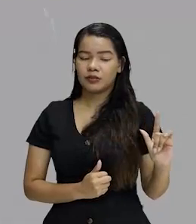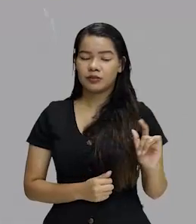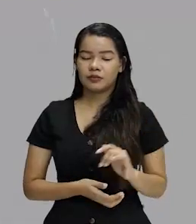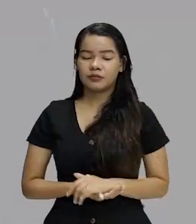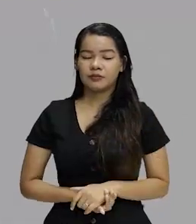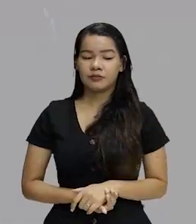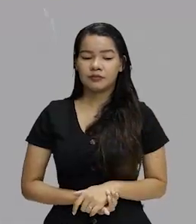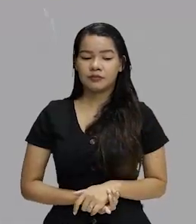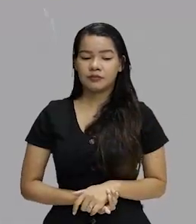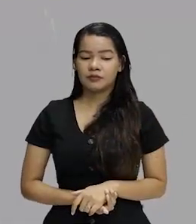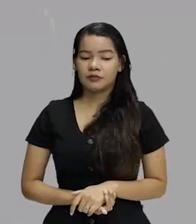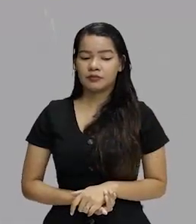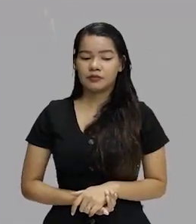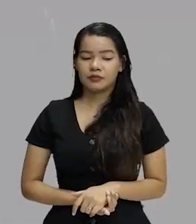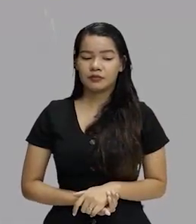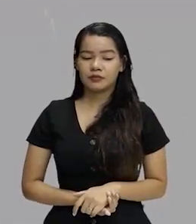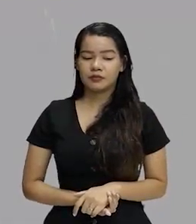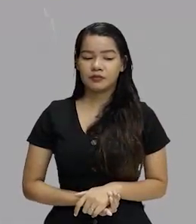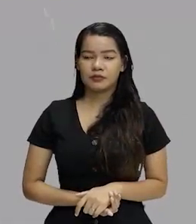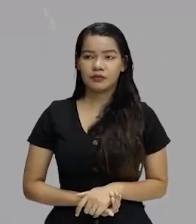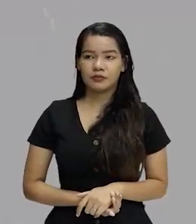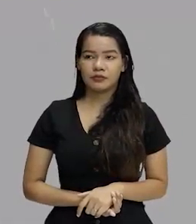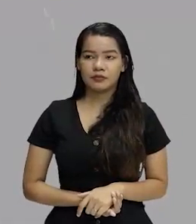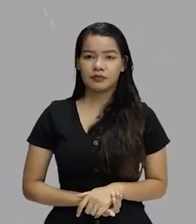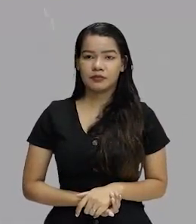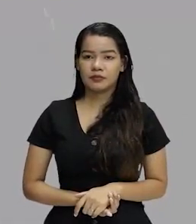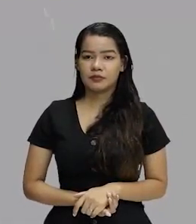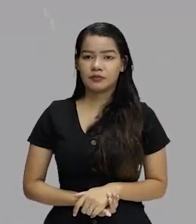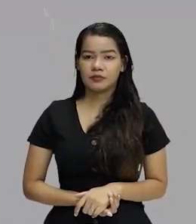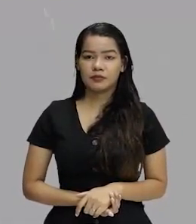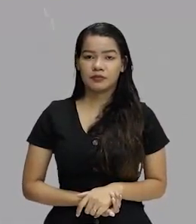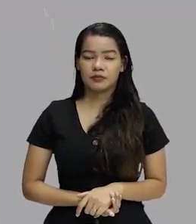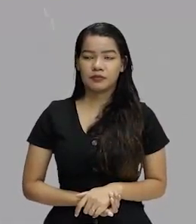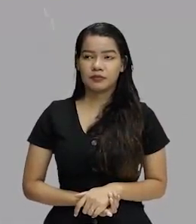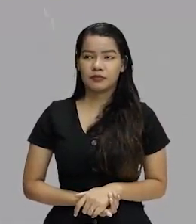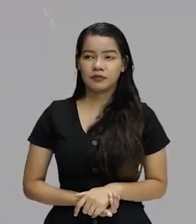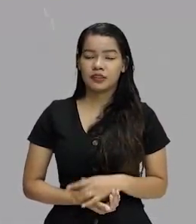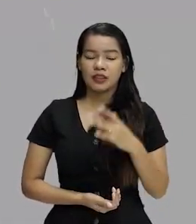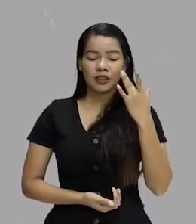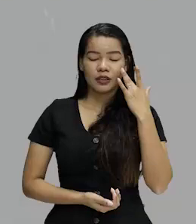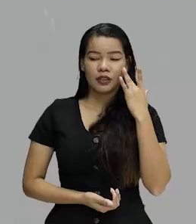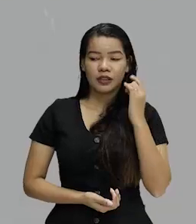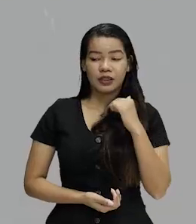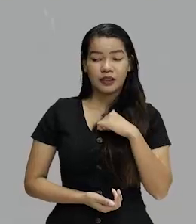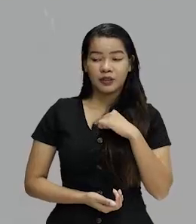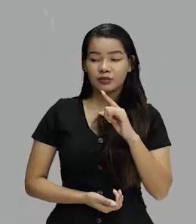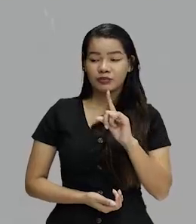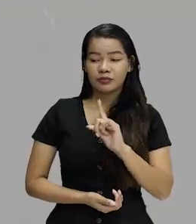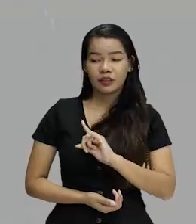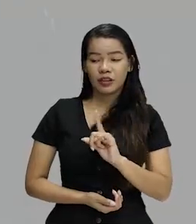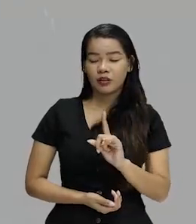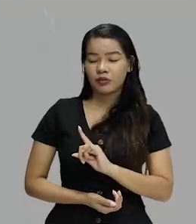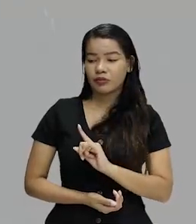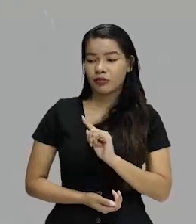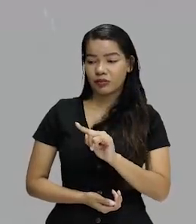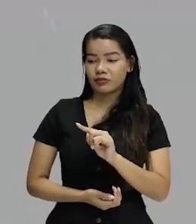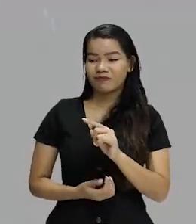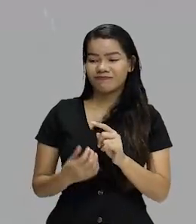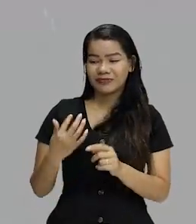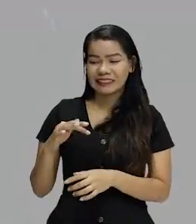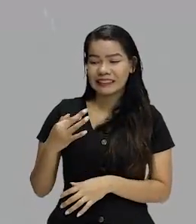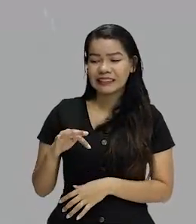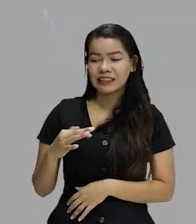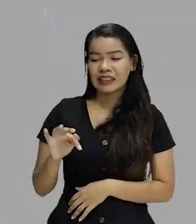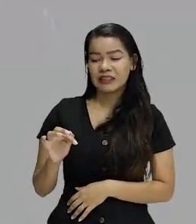disappoint you again. Eu não te desapontarei de novo, né? Ou eu não te decepcionarei novamente, ou